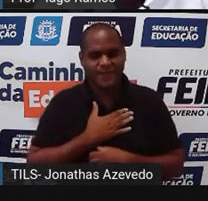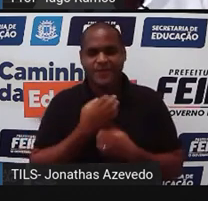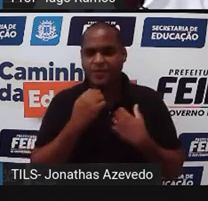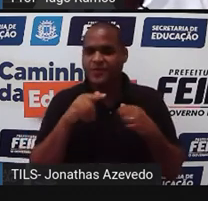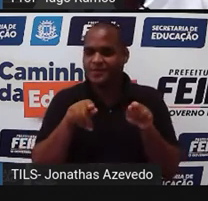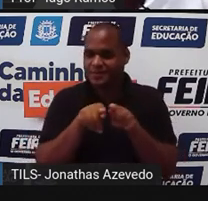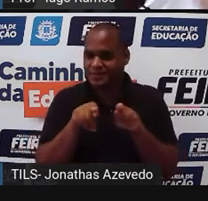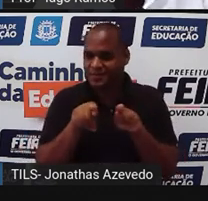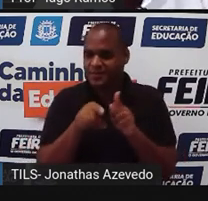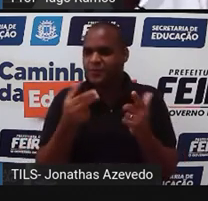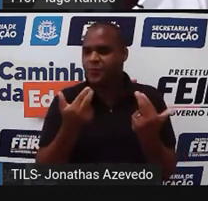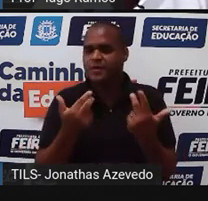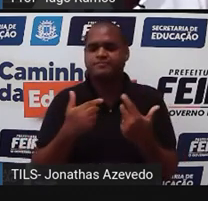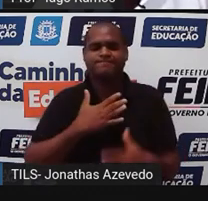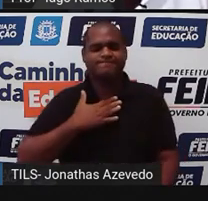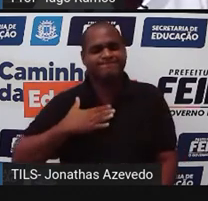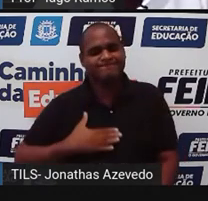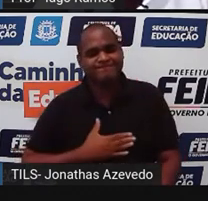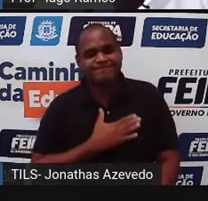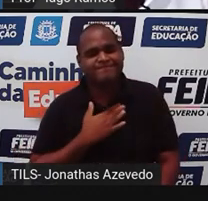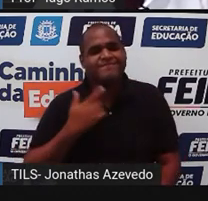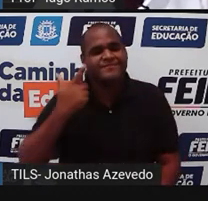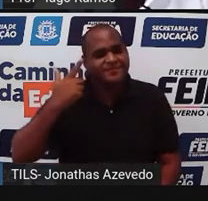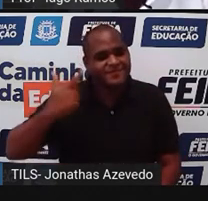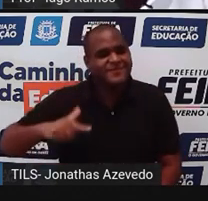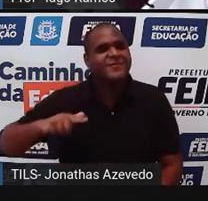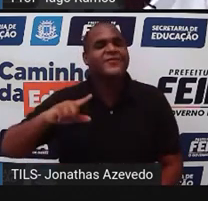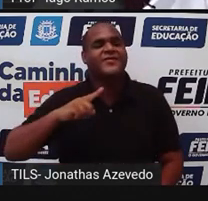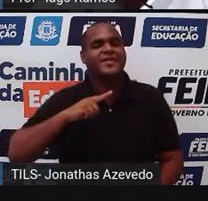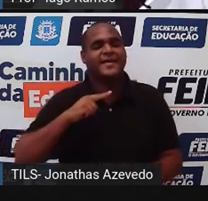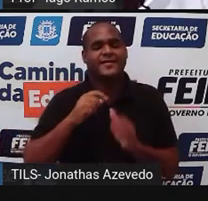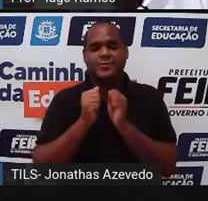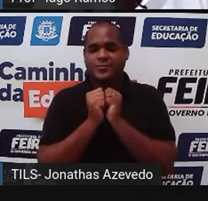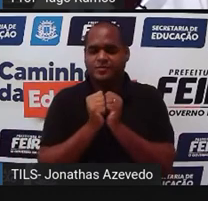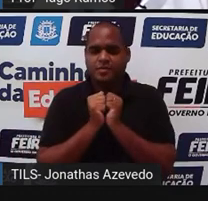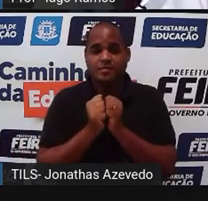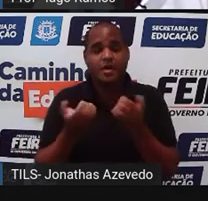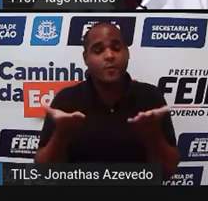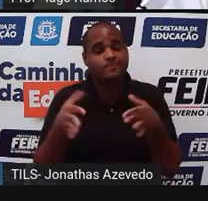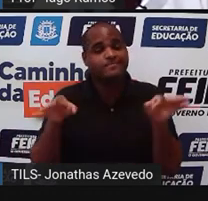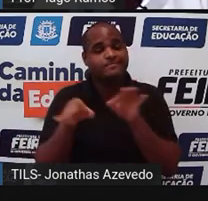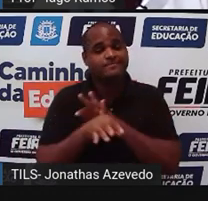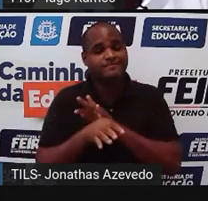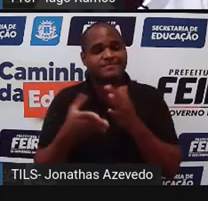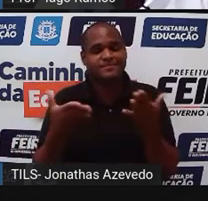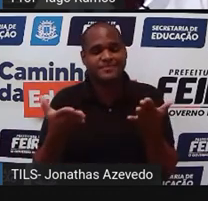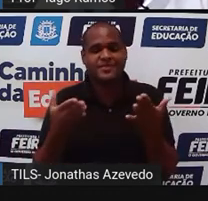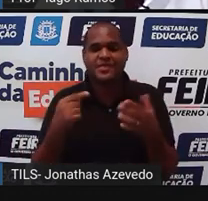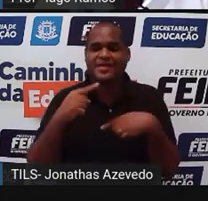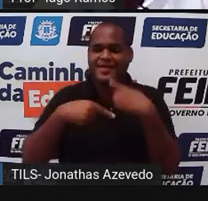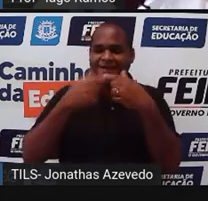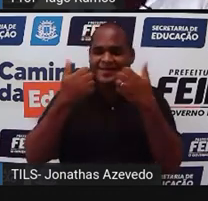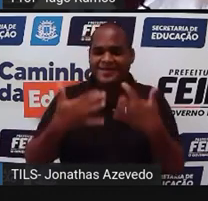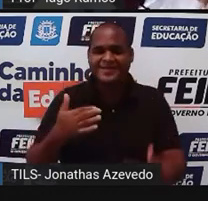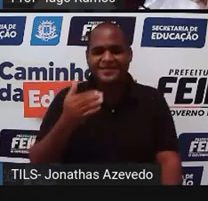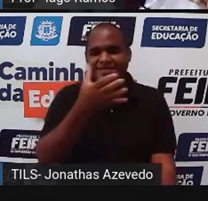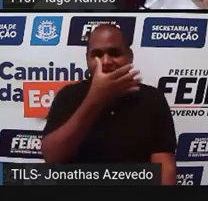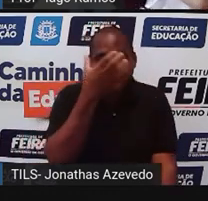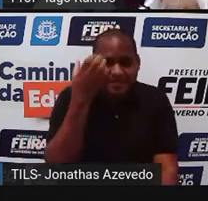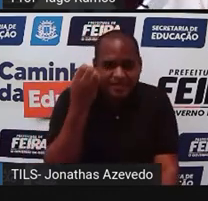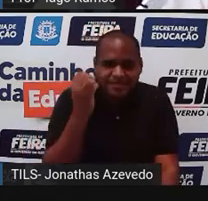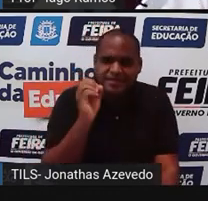beleza um prazer estar mais uma vez aqui com vocês só que a gente vai ficar por aqui tá bom desde já até a próxima